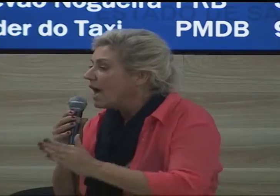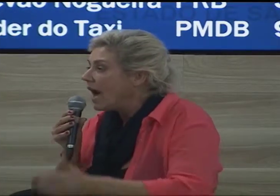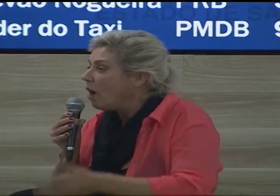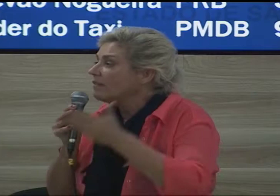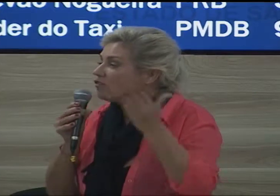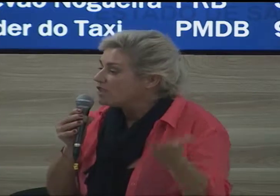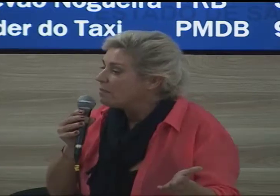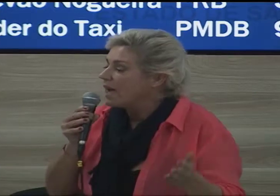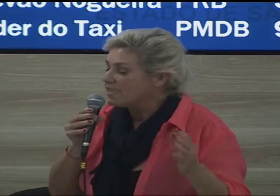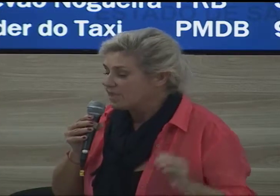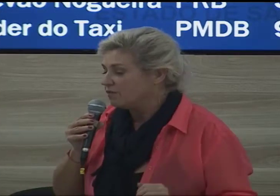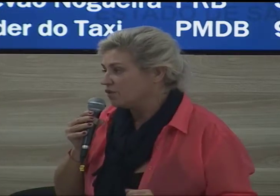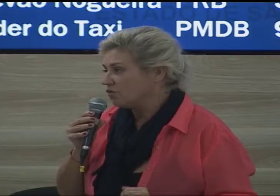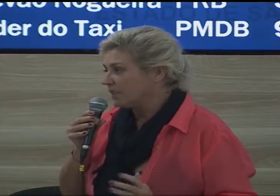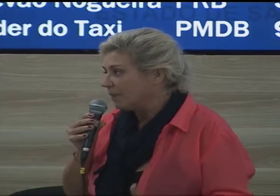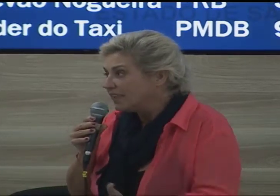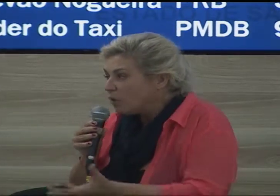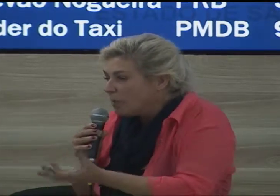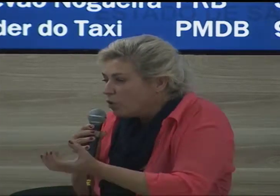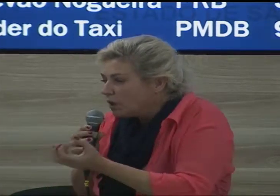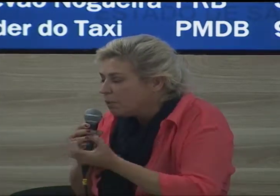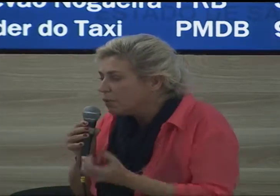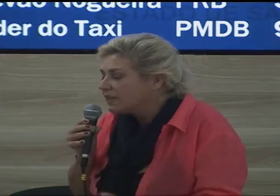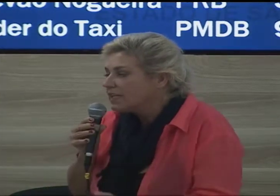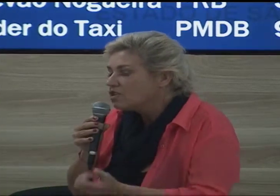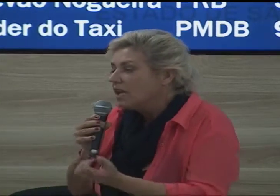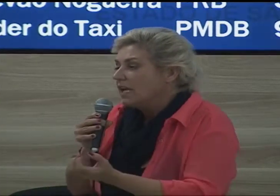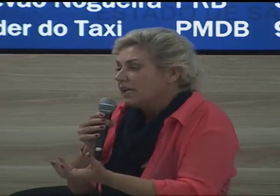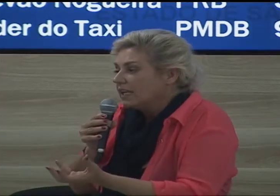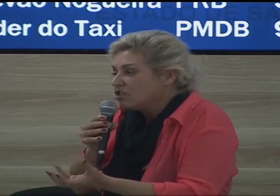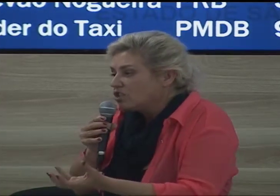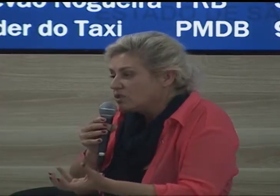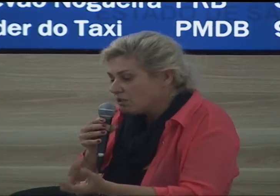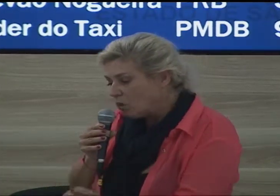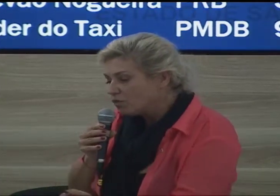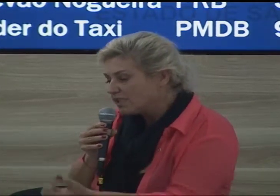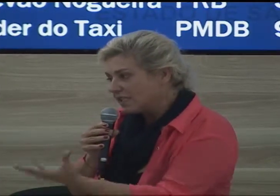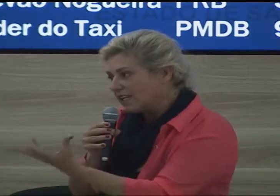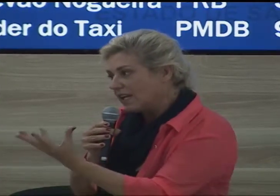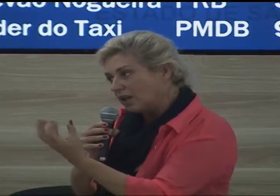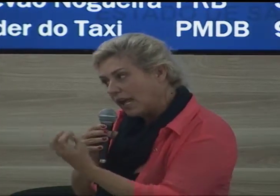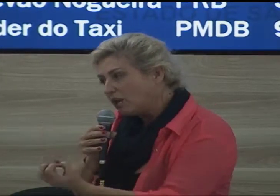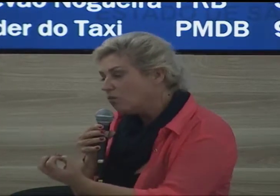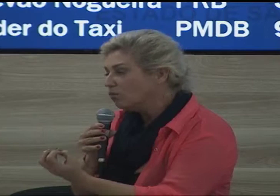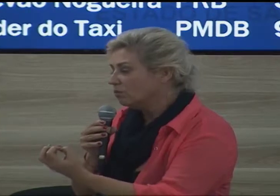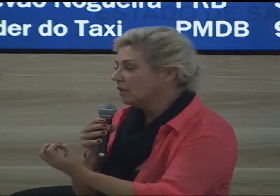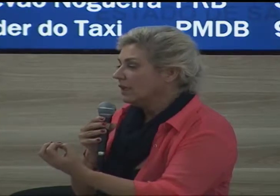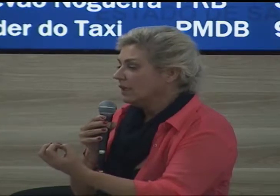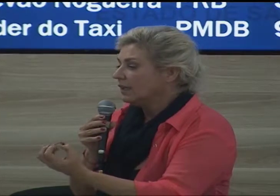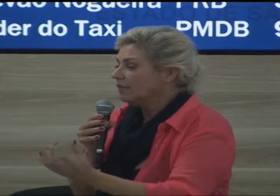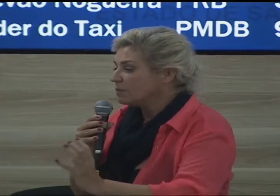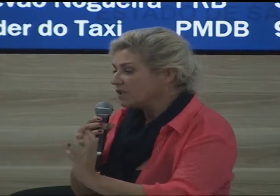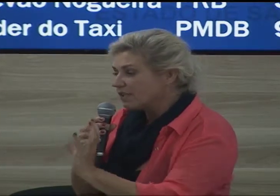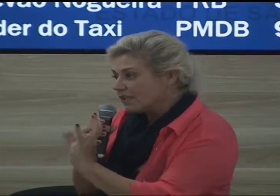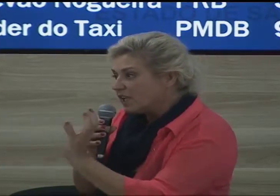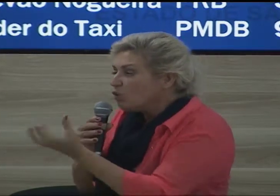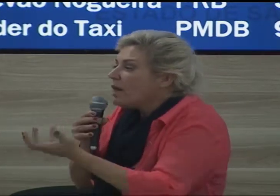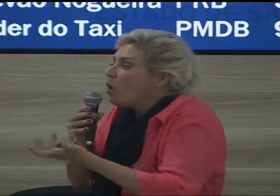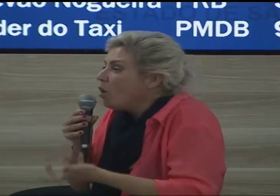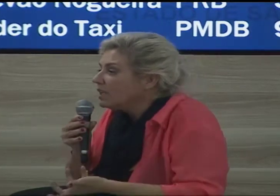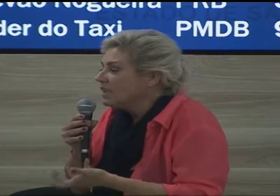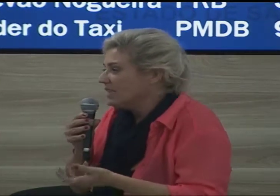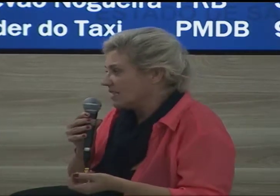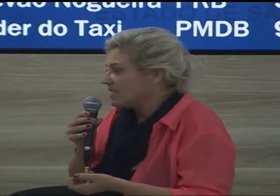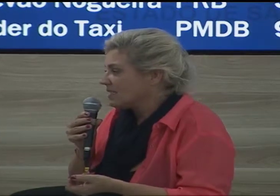encaminhamento aos demais serviços também. Então, é muito importante que a gente consiga, vamos dizer, em